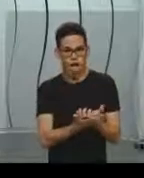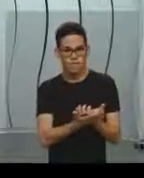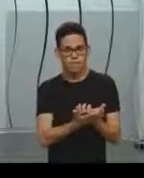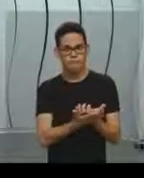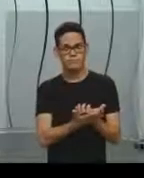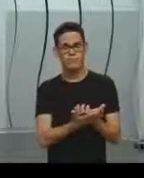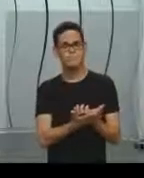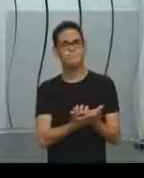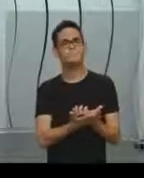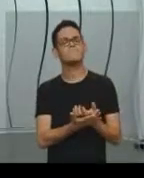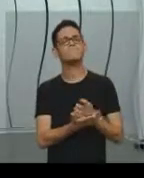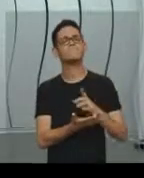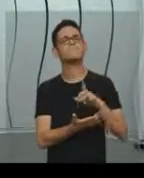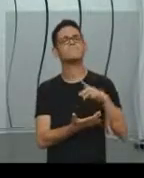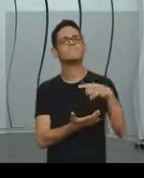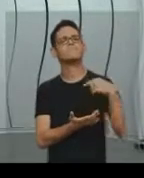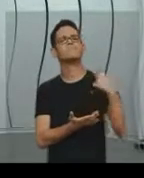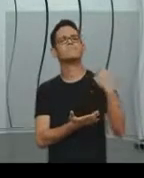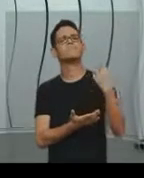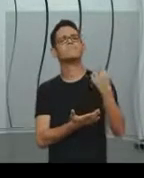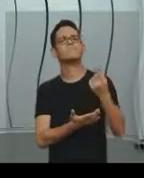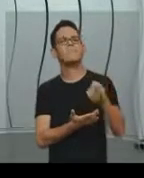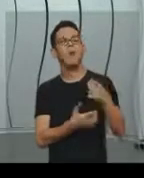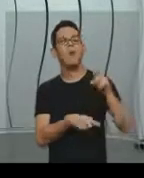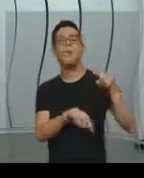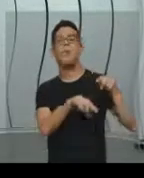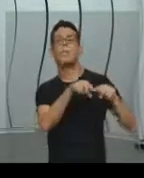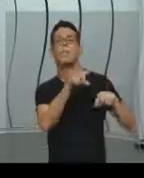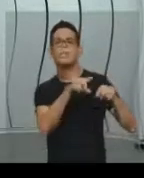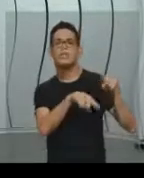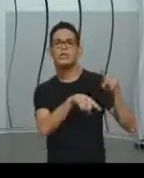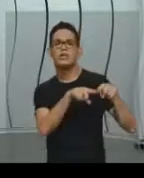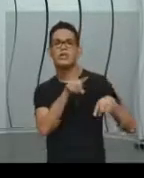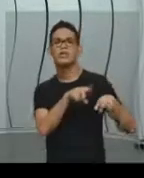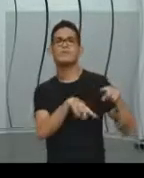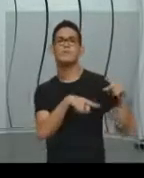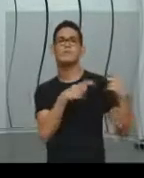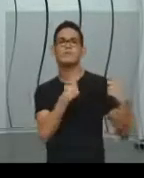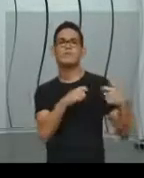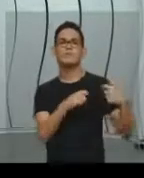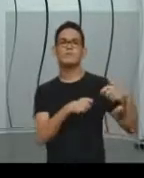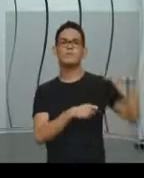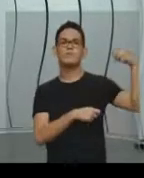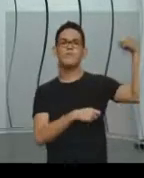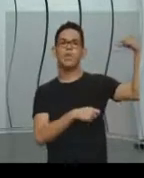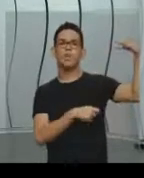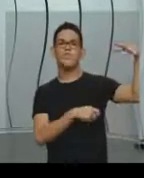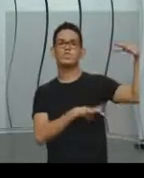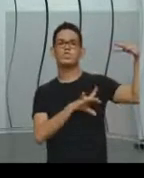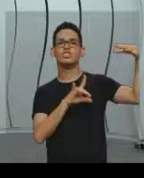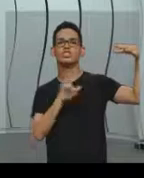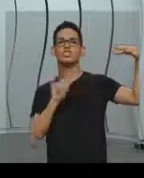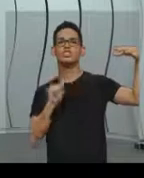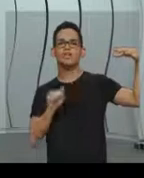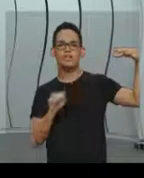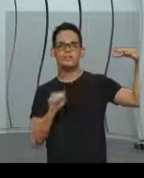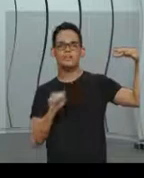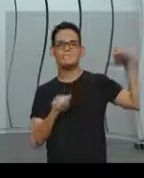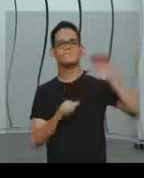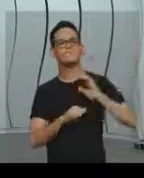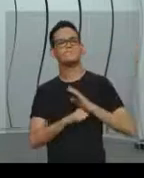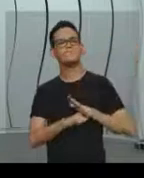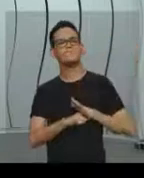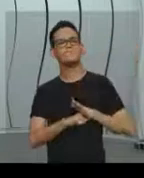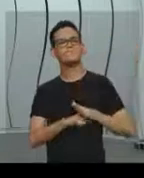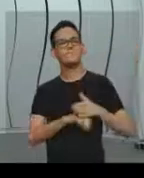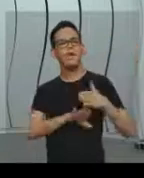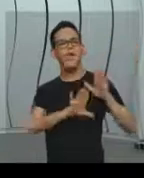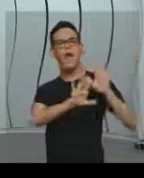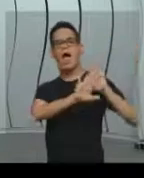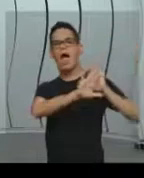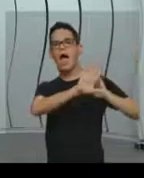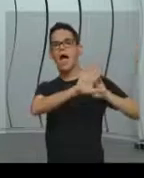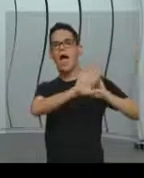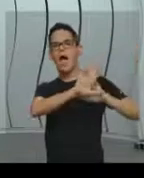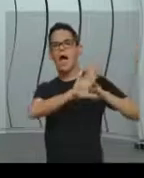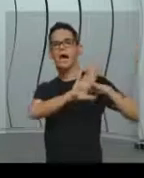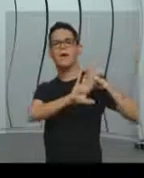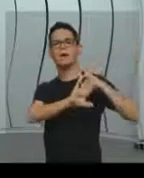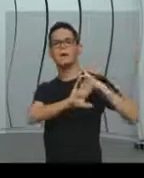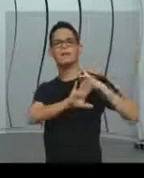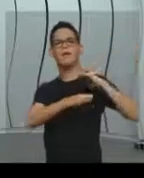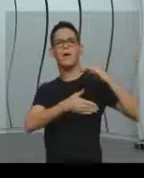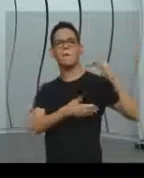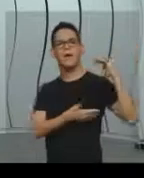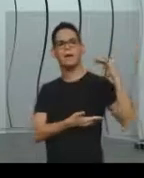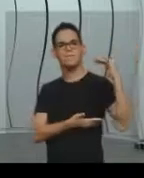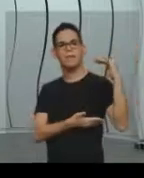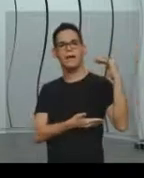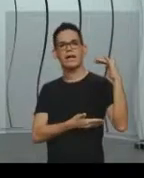registrado. E esse objeto, ele também tem que estar à luz do dia. Ao fundo, há uma placa que